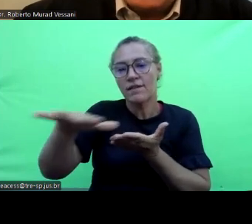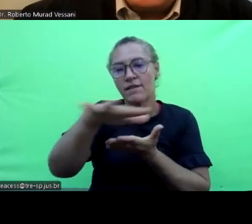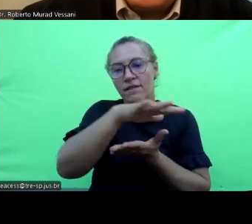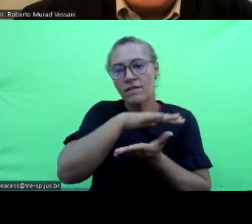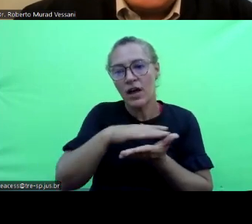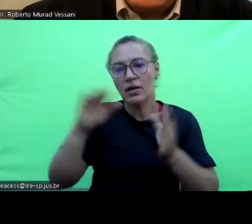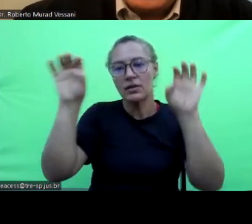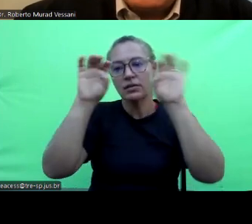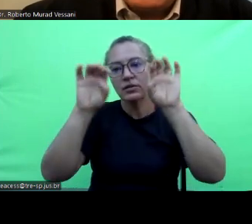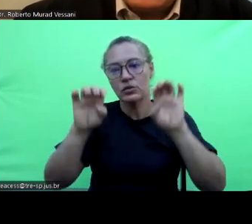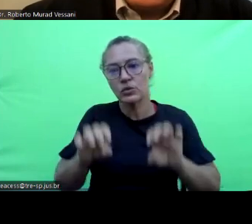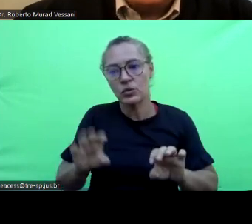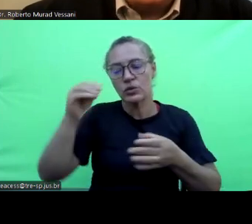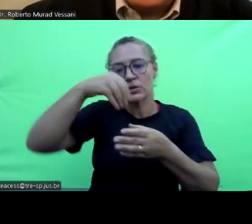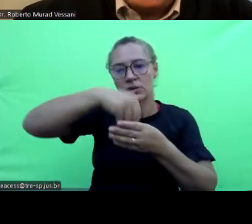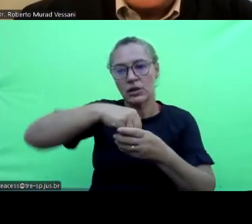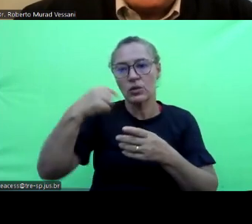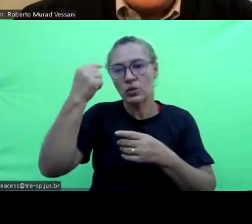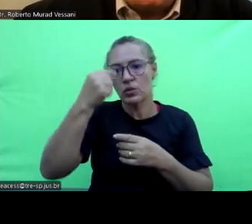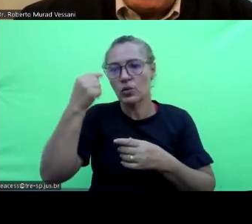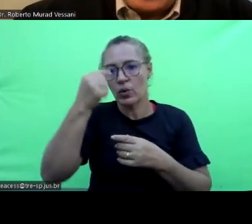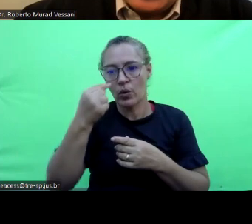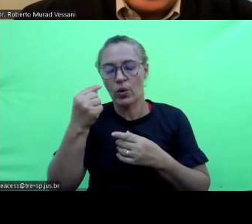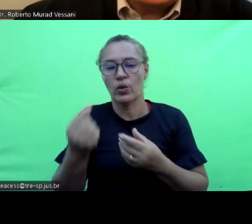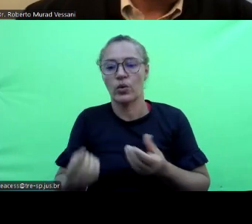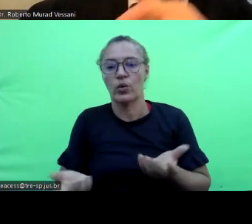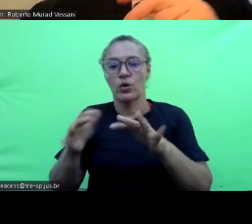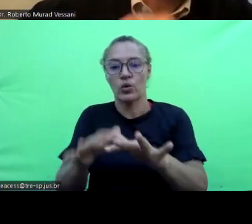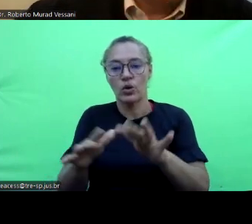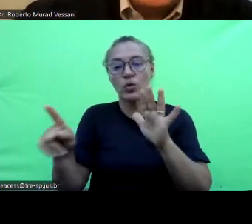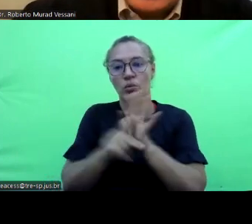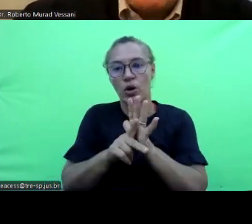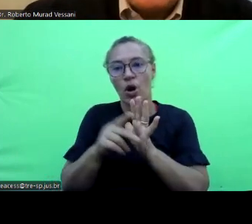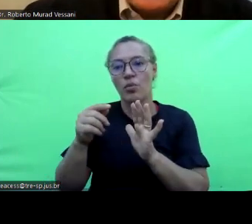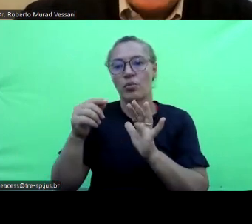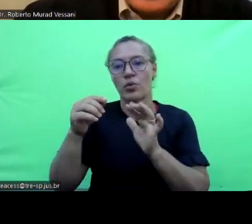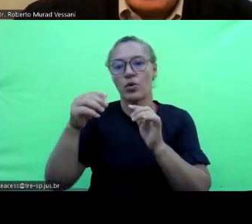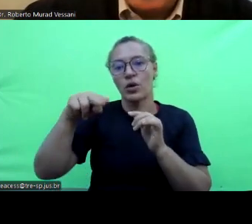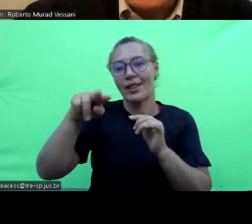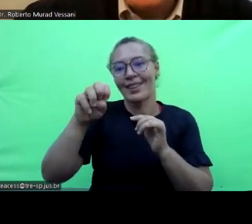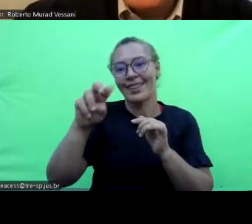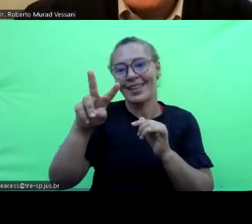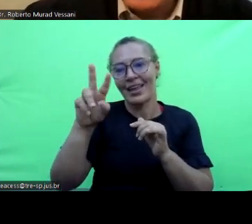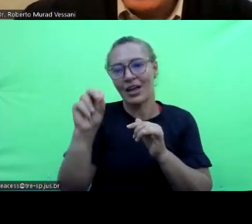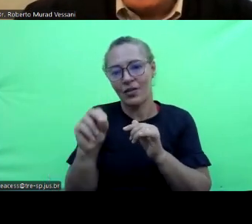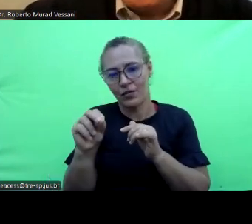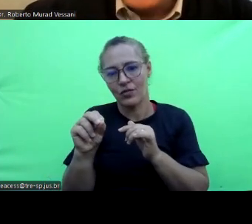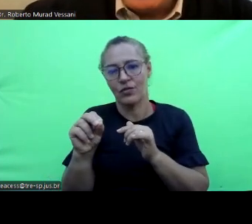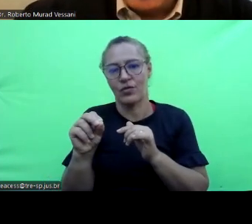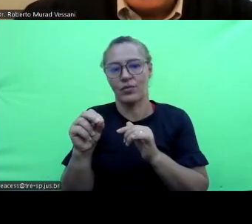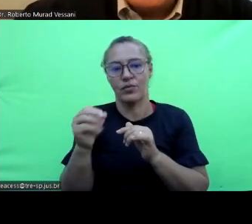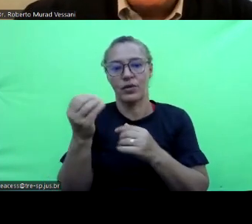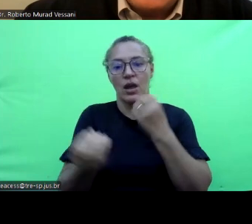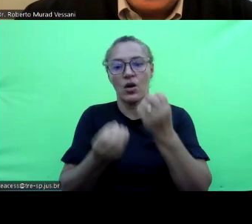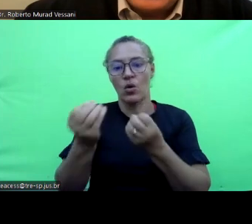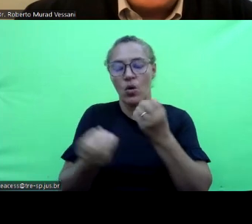do olho, incluindo o próprio nervo óptico, que é essa estrutura que vocês estão vendo atrás, que é como se o